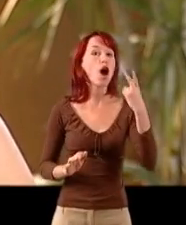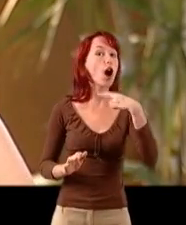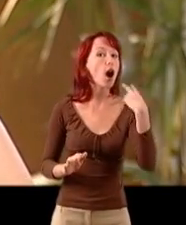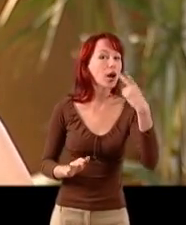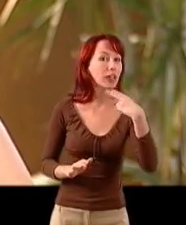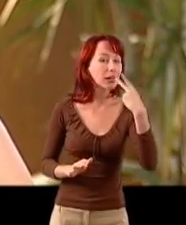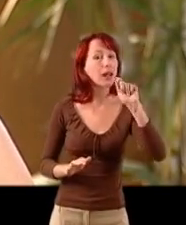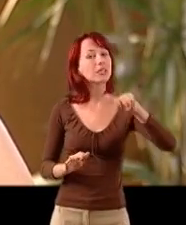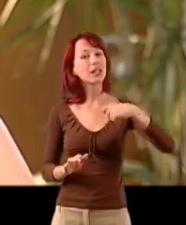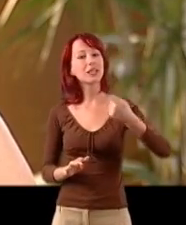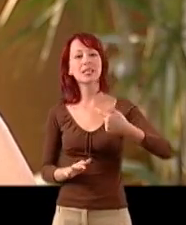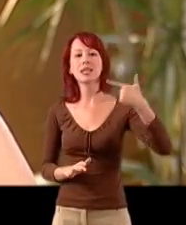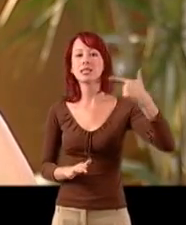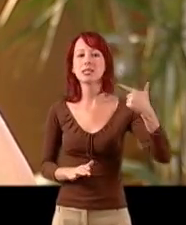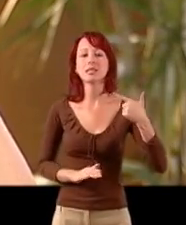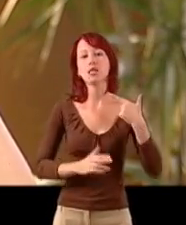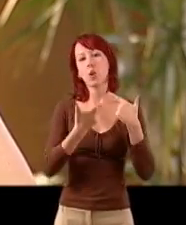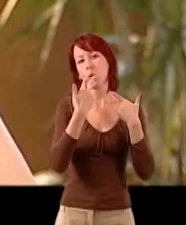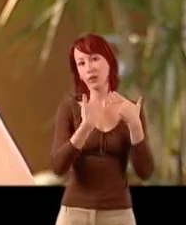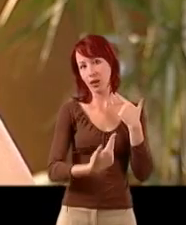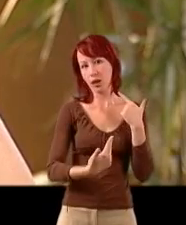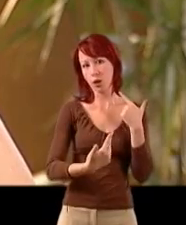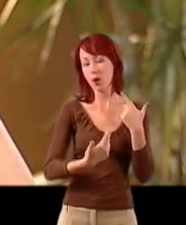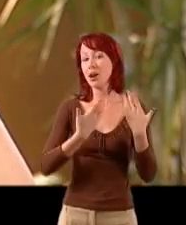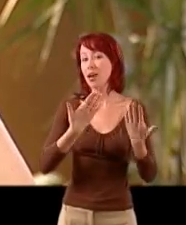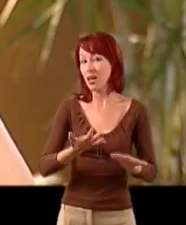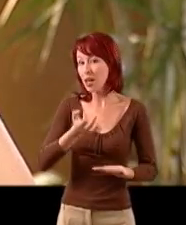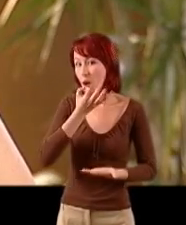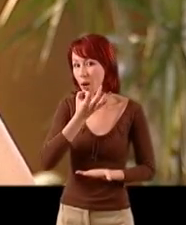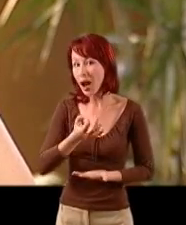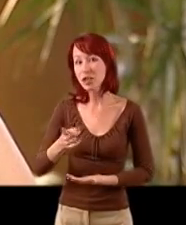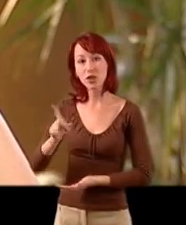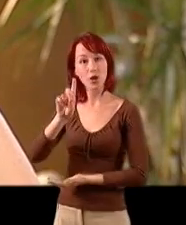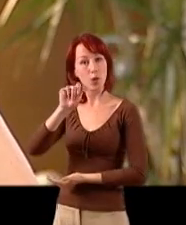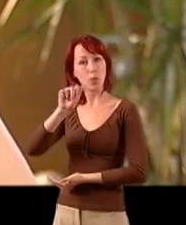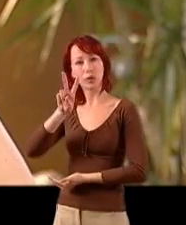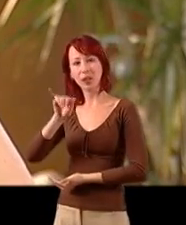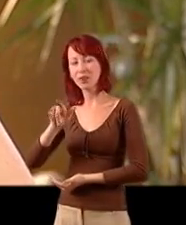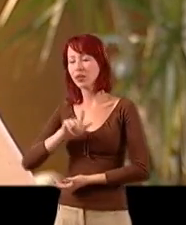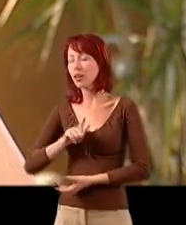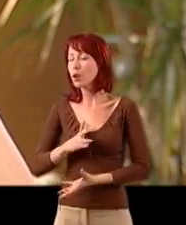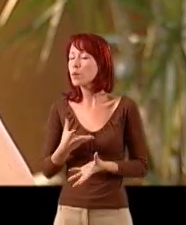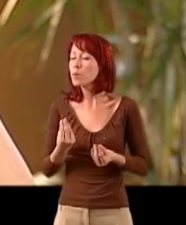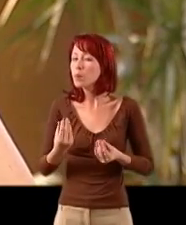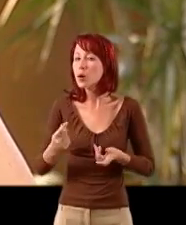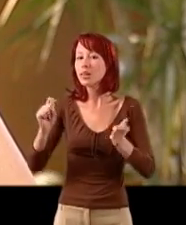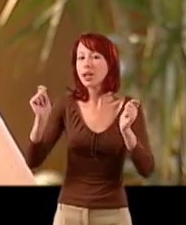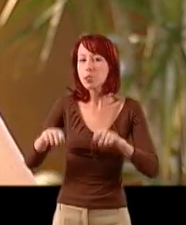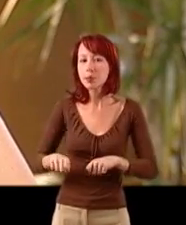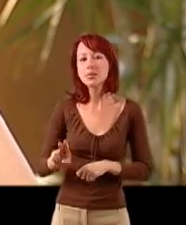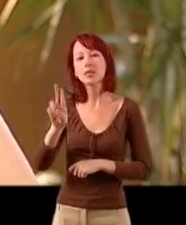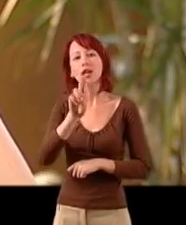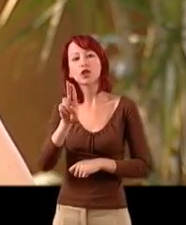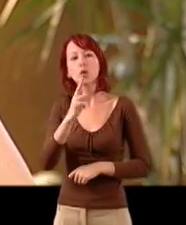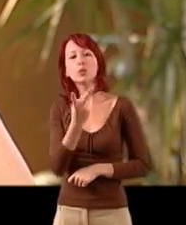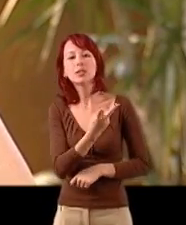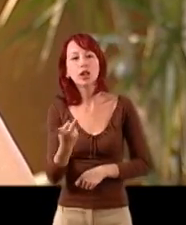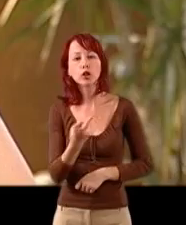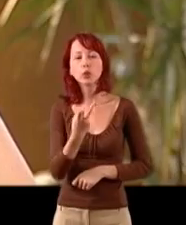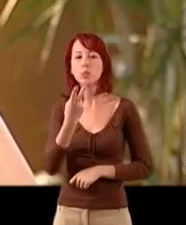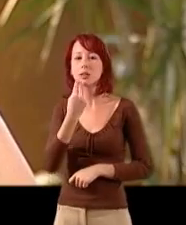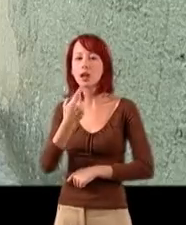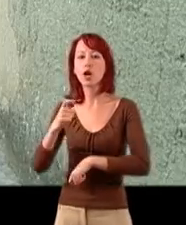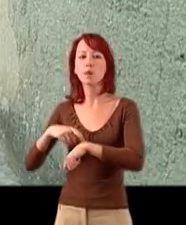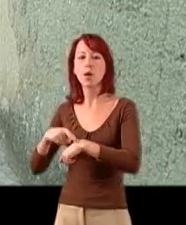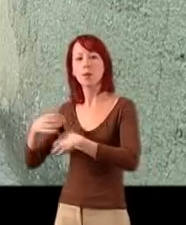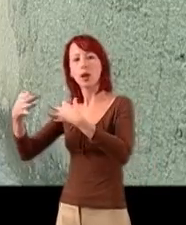como segunda língua. E eu acho que o Davi vai ter plena capacidade de saber usar as duas línguas no momento adequado, como tantos